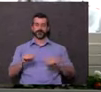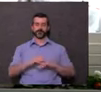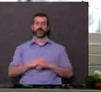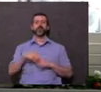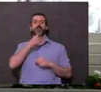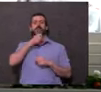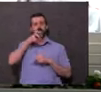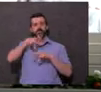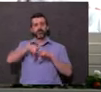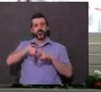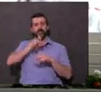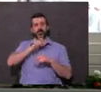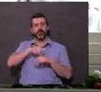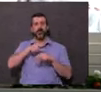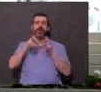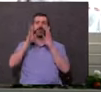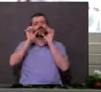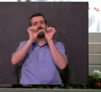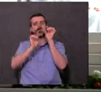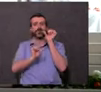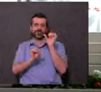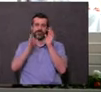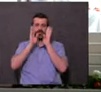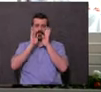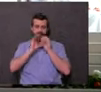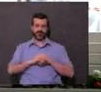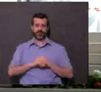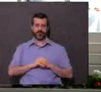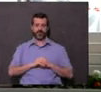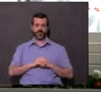Podeis acomodar-vos para escutar a homilia.